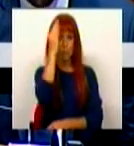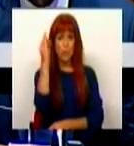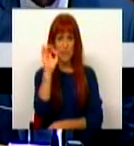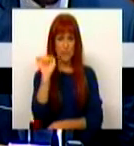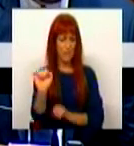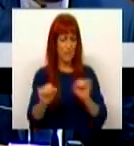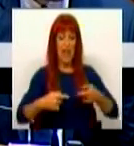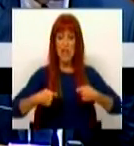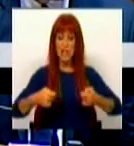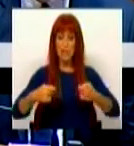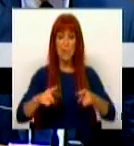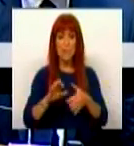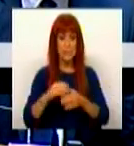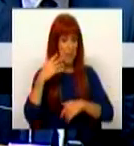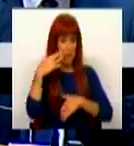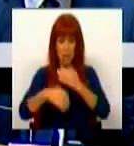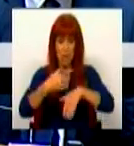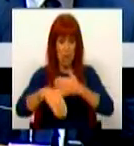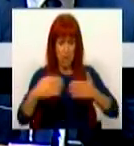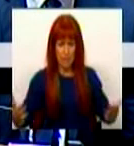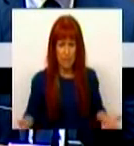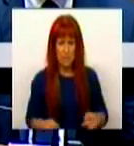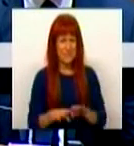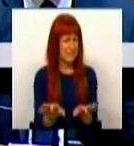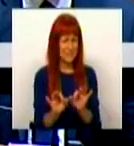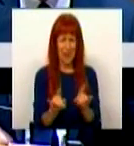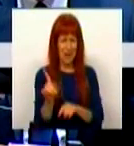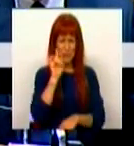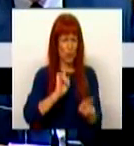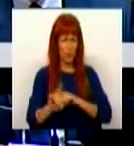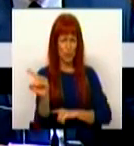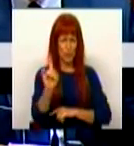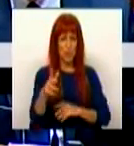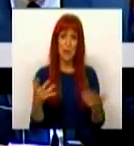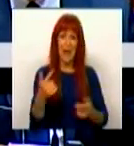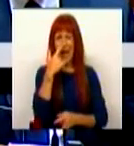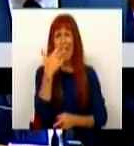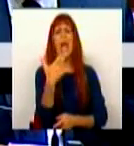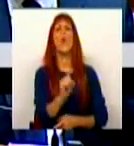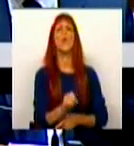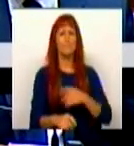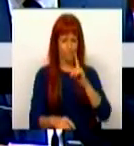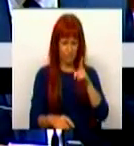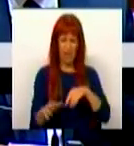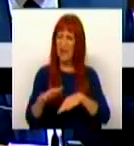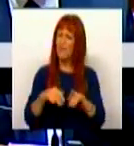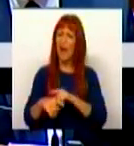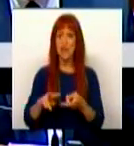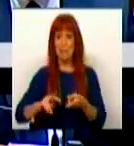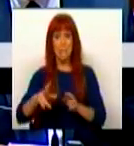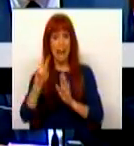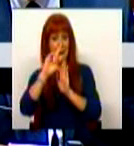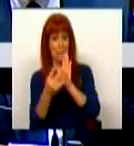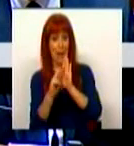99,64% despesa corrente. Não é a mesma coisa, Sra. Deputada, errar para fazer